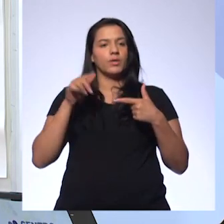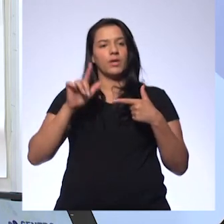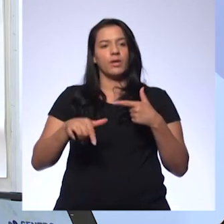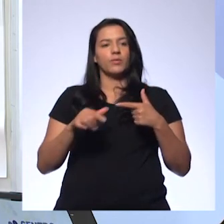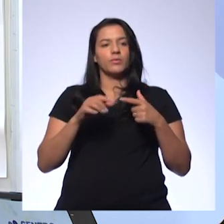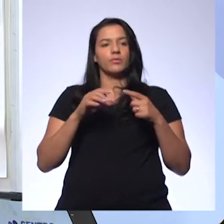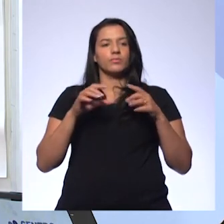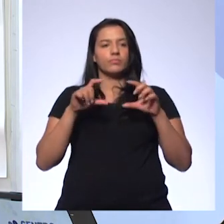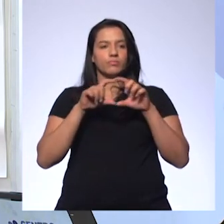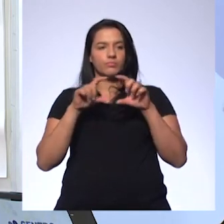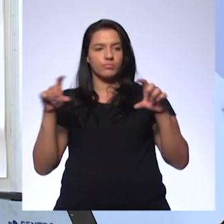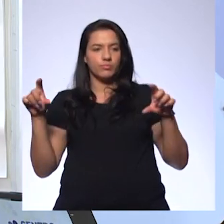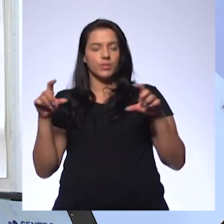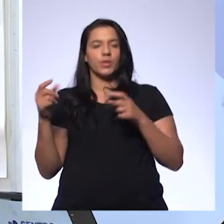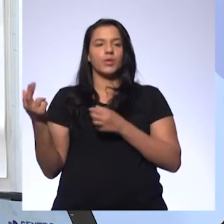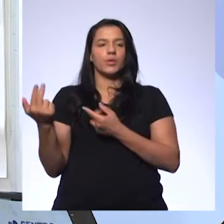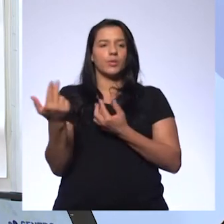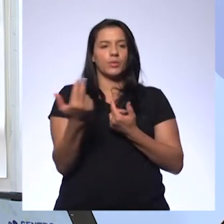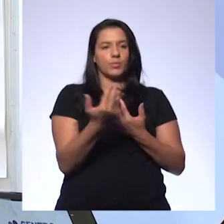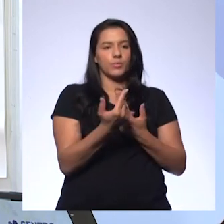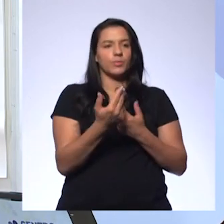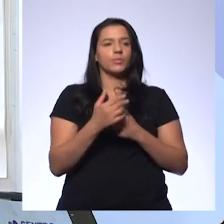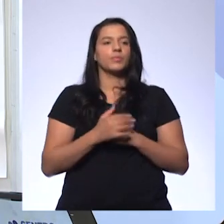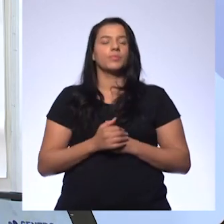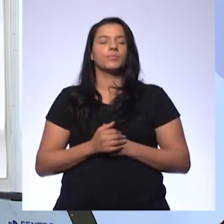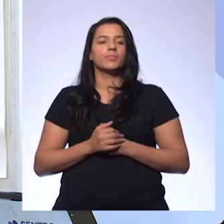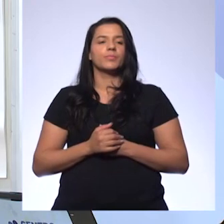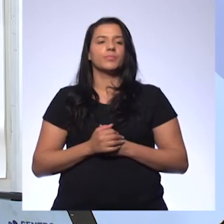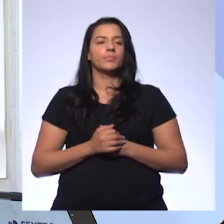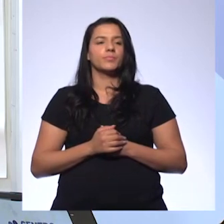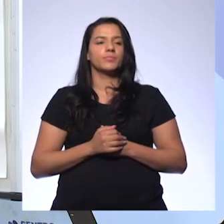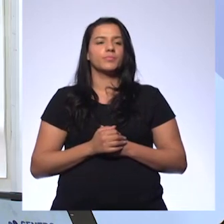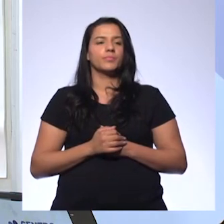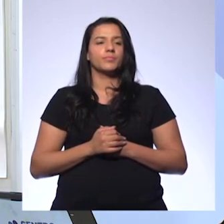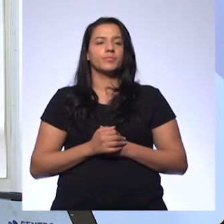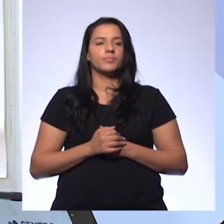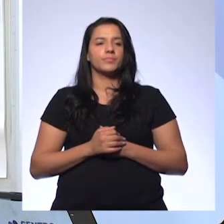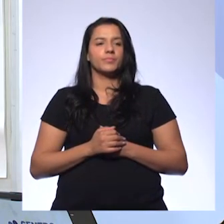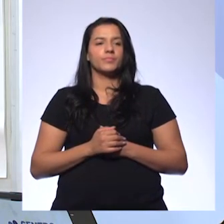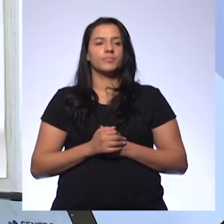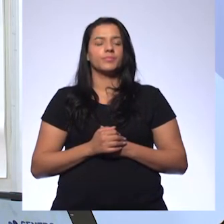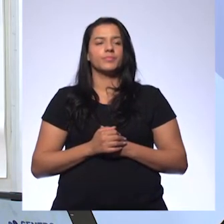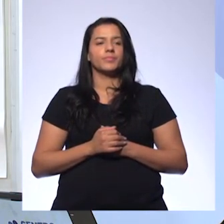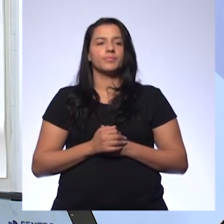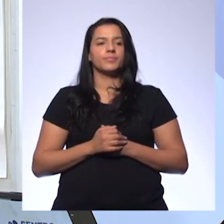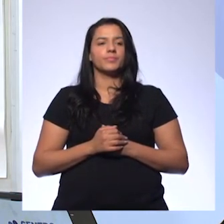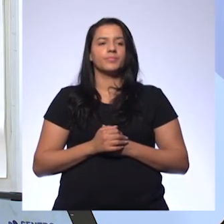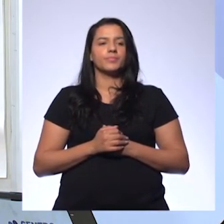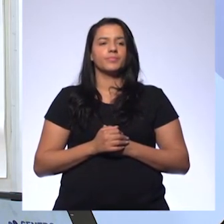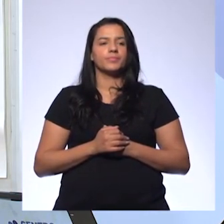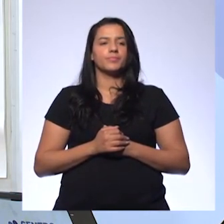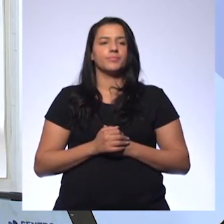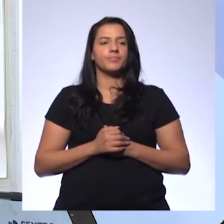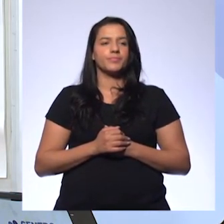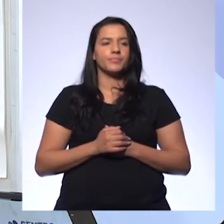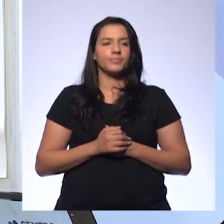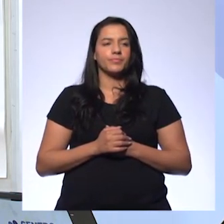igual, só para a gente ir aqui, igual, né? Logo, se